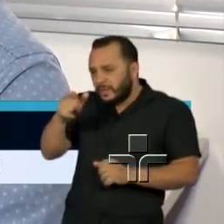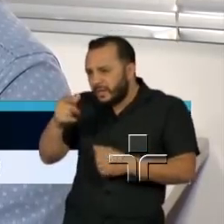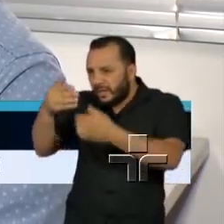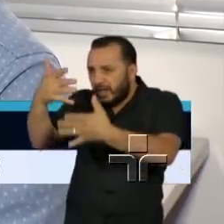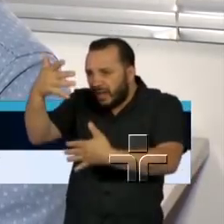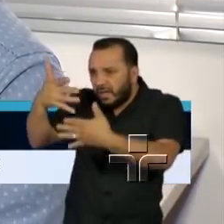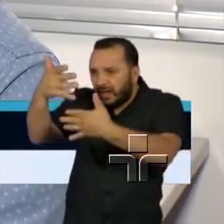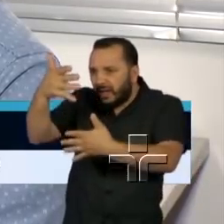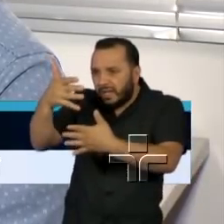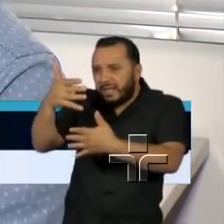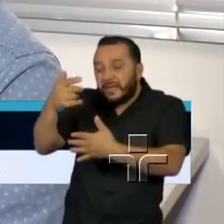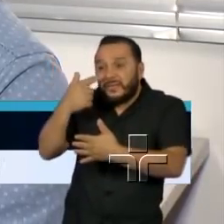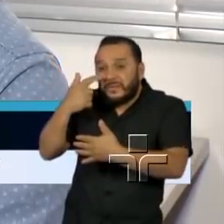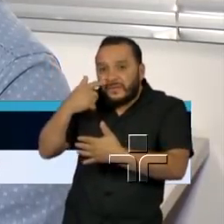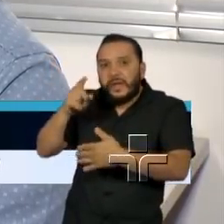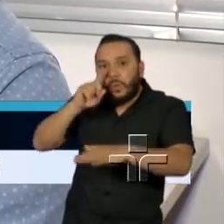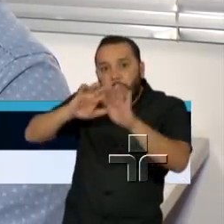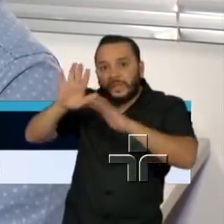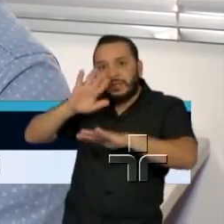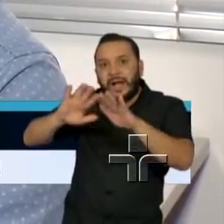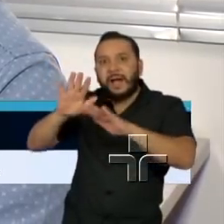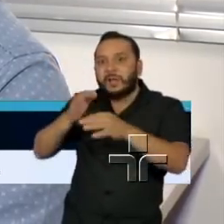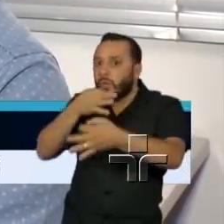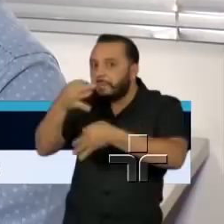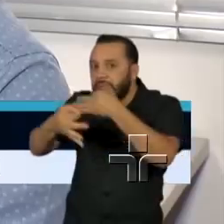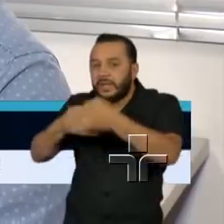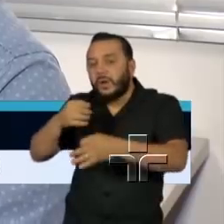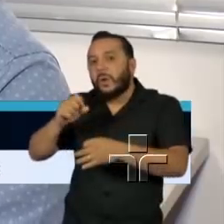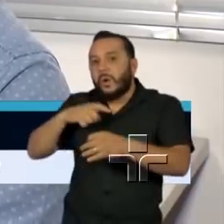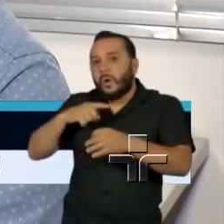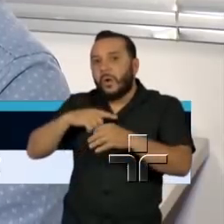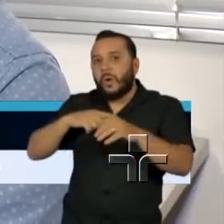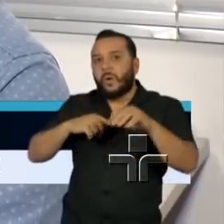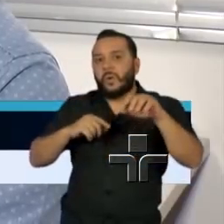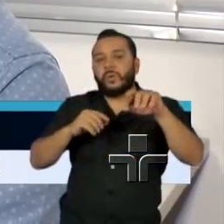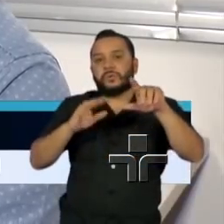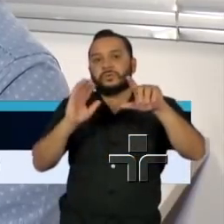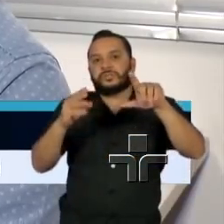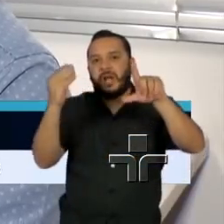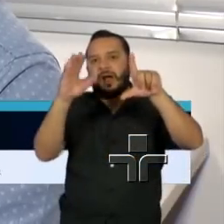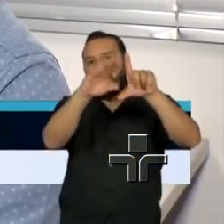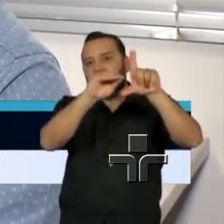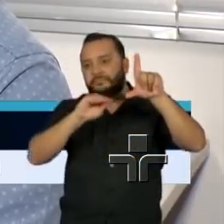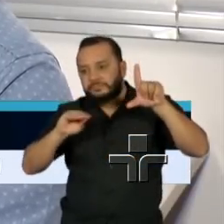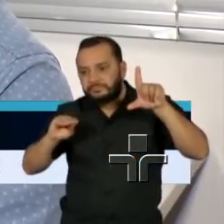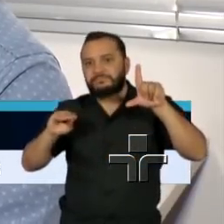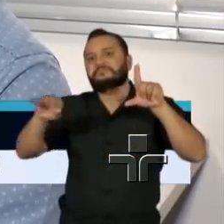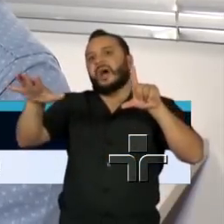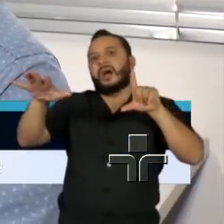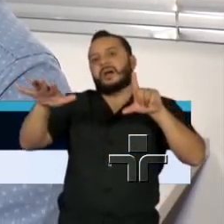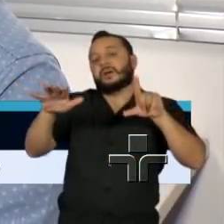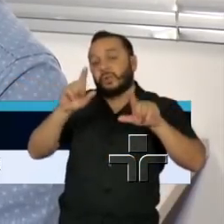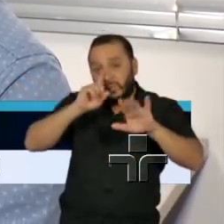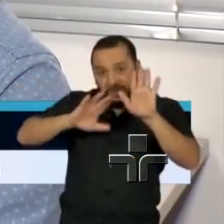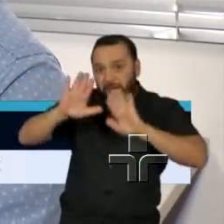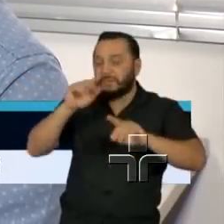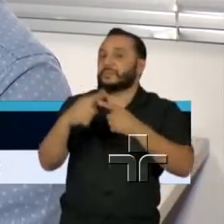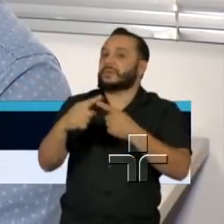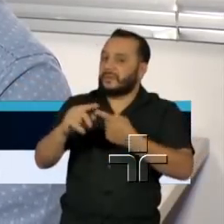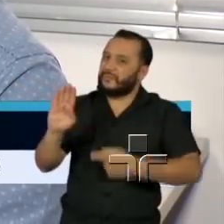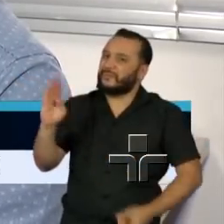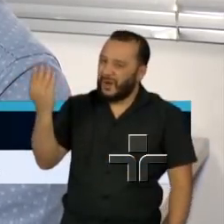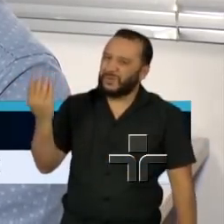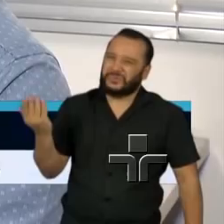muito cuidado ao fazer qualquer comentário ou até mesmo trazer isso para o seu próprio perfil, pois trazer algo falso para